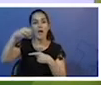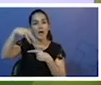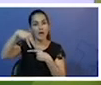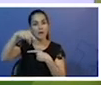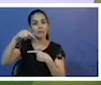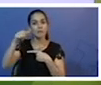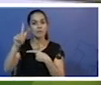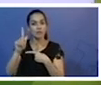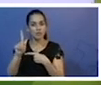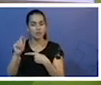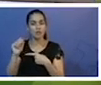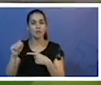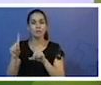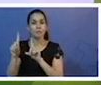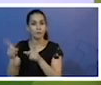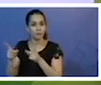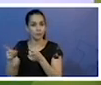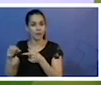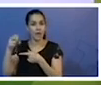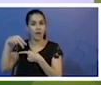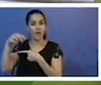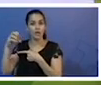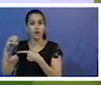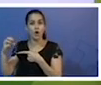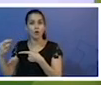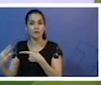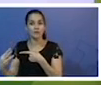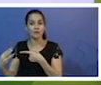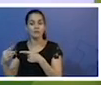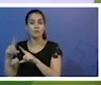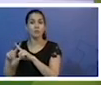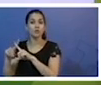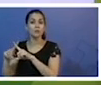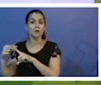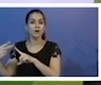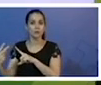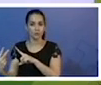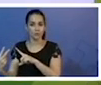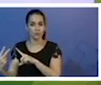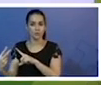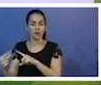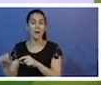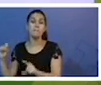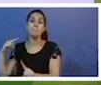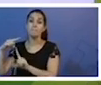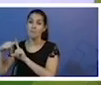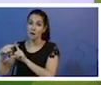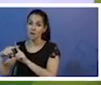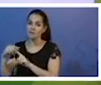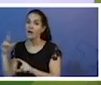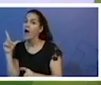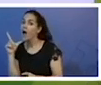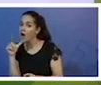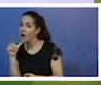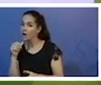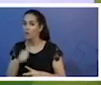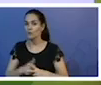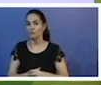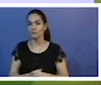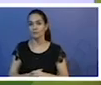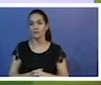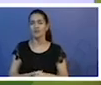MgNO3 multiplicado por 2, que é o nitrato de magnésio mais 2 moléculas de água. Tem que